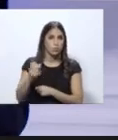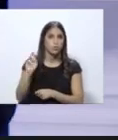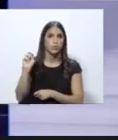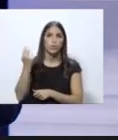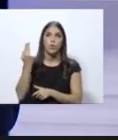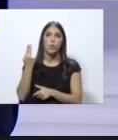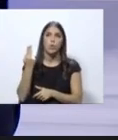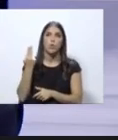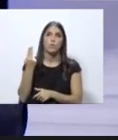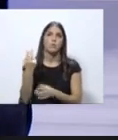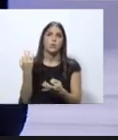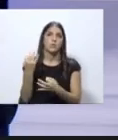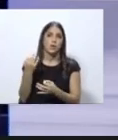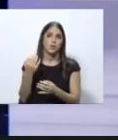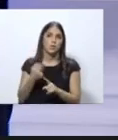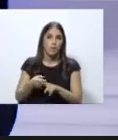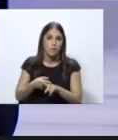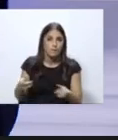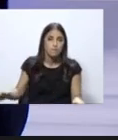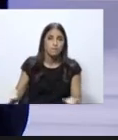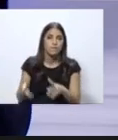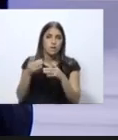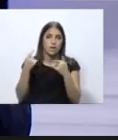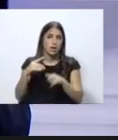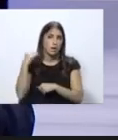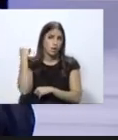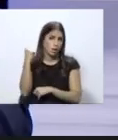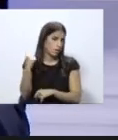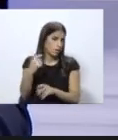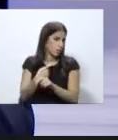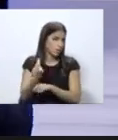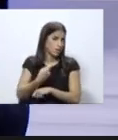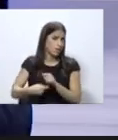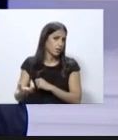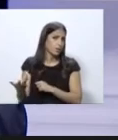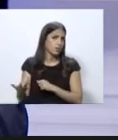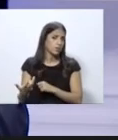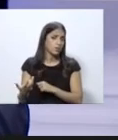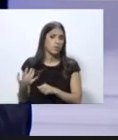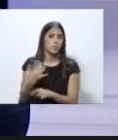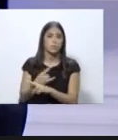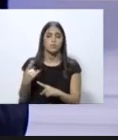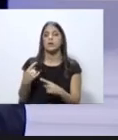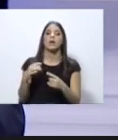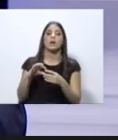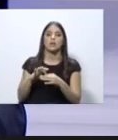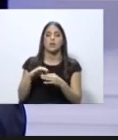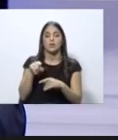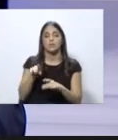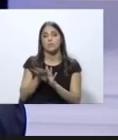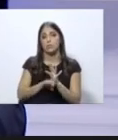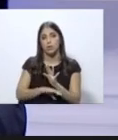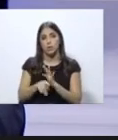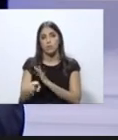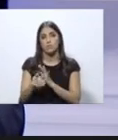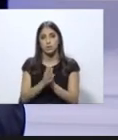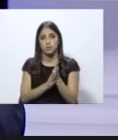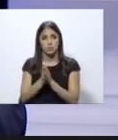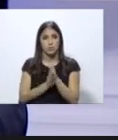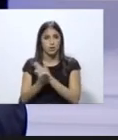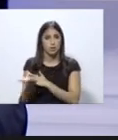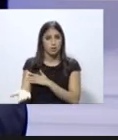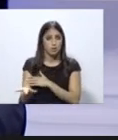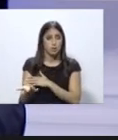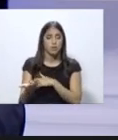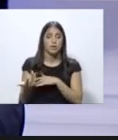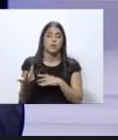ou para especular o mercado, isto são crimes. São crimes de mercado que são praticados através deste tipo de programas e através destes porta-vozes.